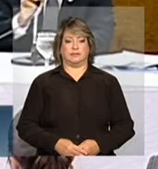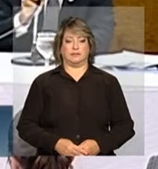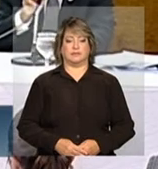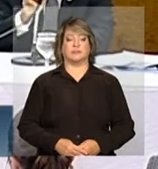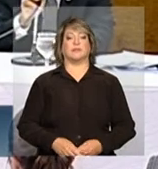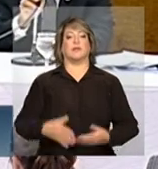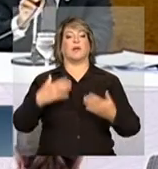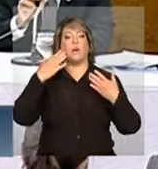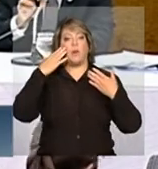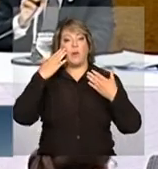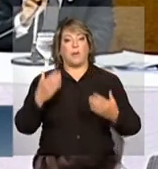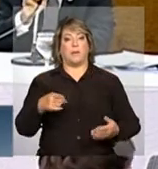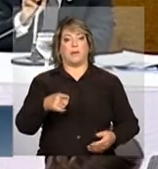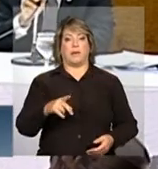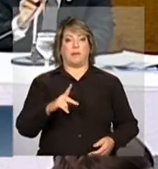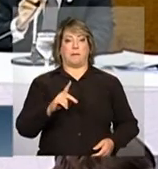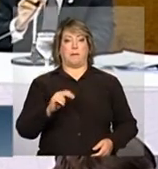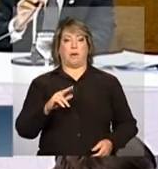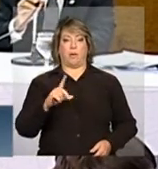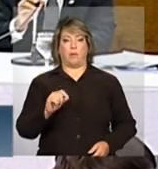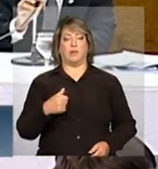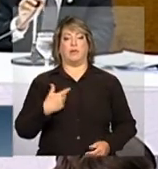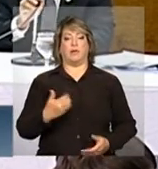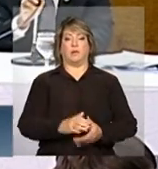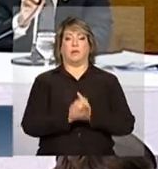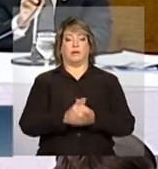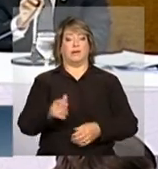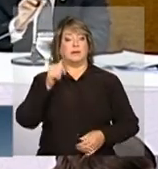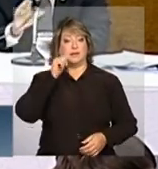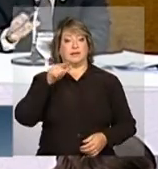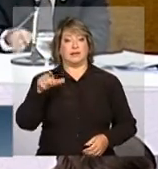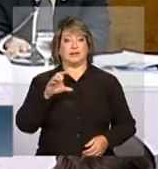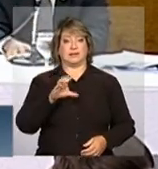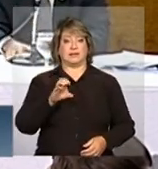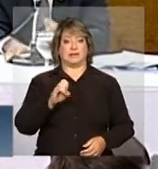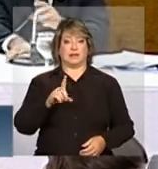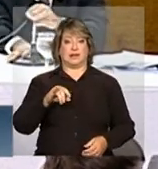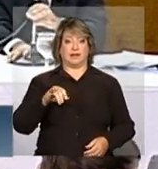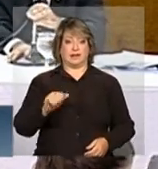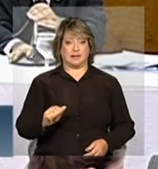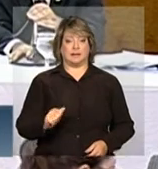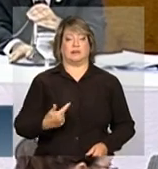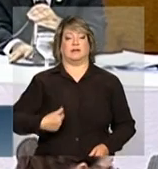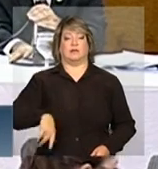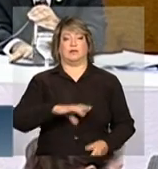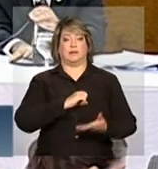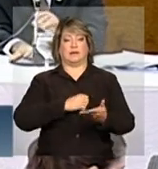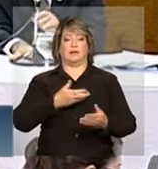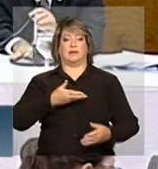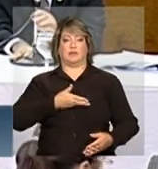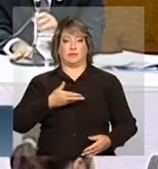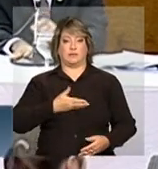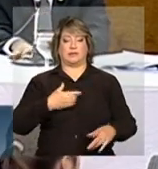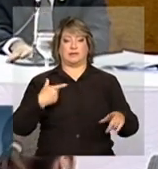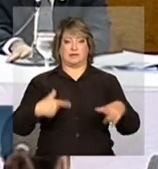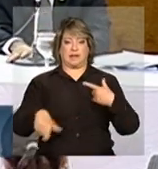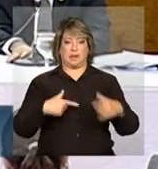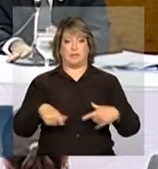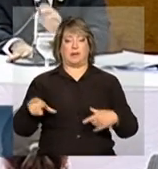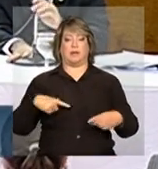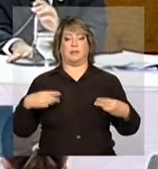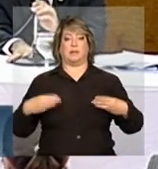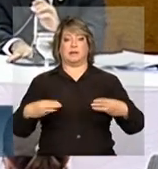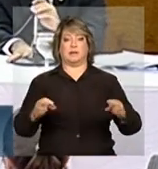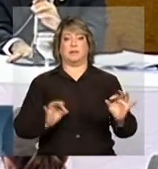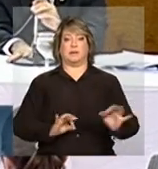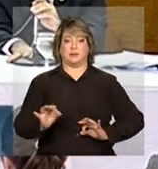Obrigado, Paulo. Queria cumprimentar a Célia, nossa querida companheira de trabalho do Ministério do Planejamento, da Secretaria de